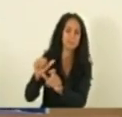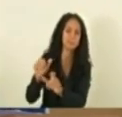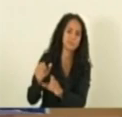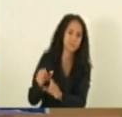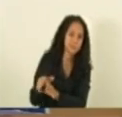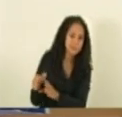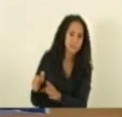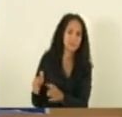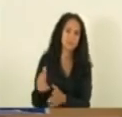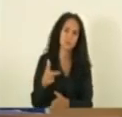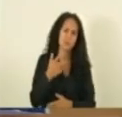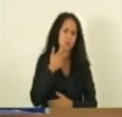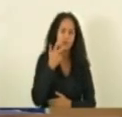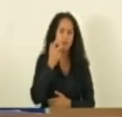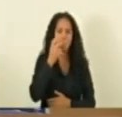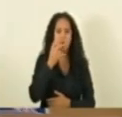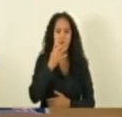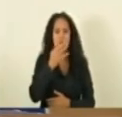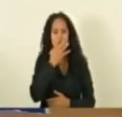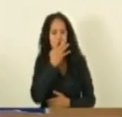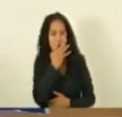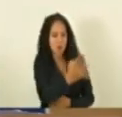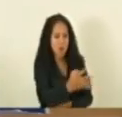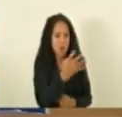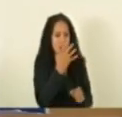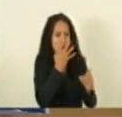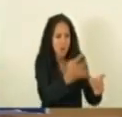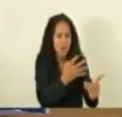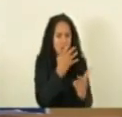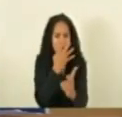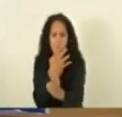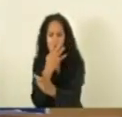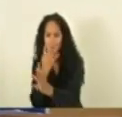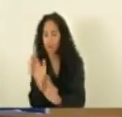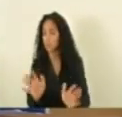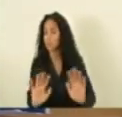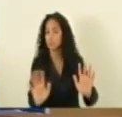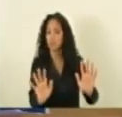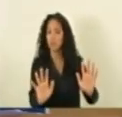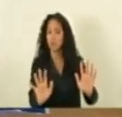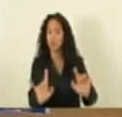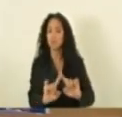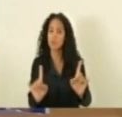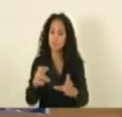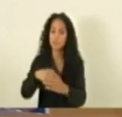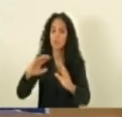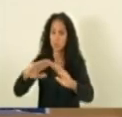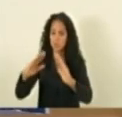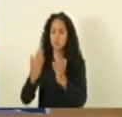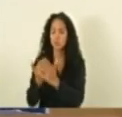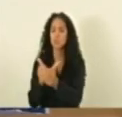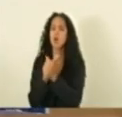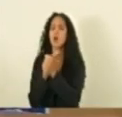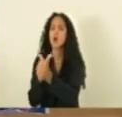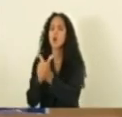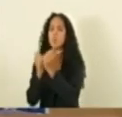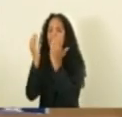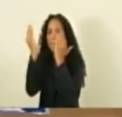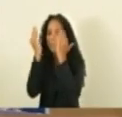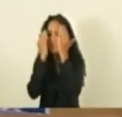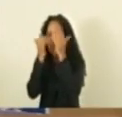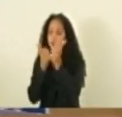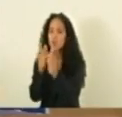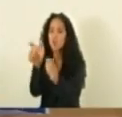não querendo colocar a culpa em A ou B, mas nós precisamos ter acompanhamento dos alunos, acompanhamento